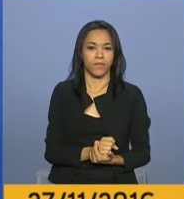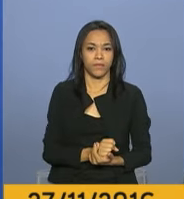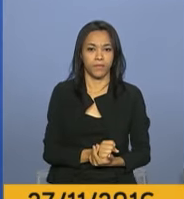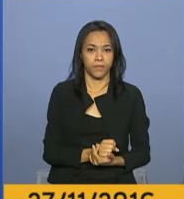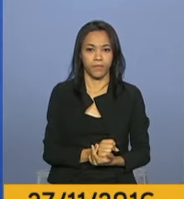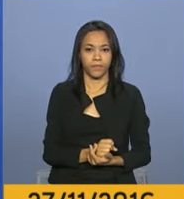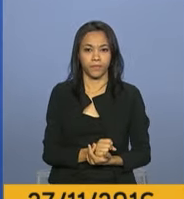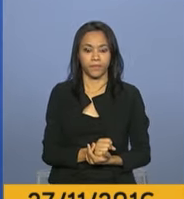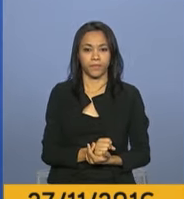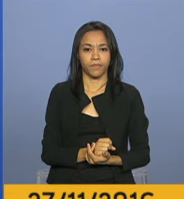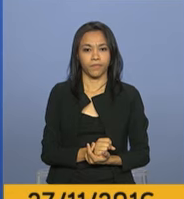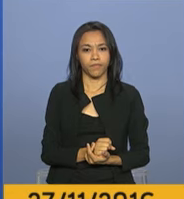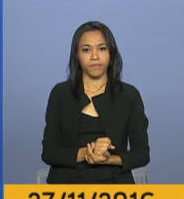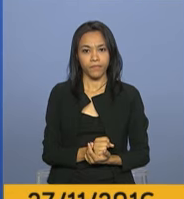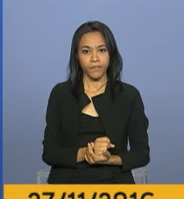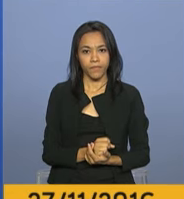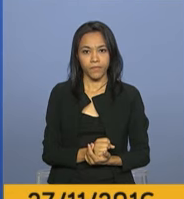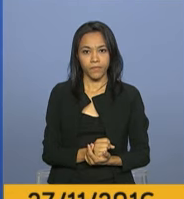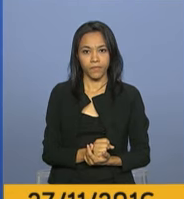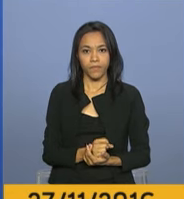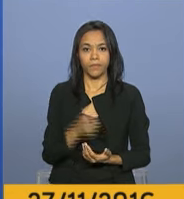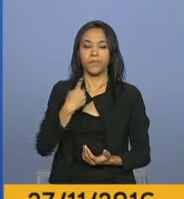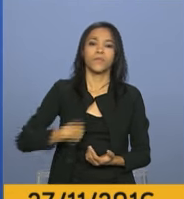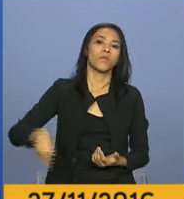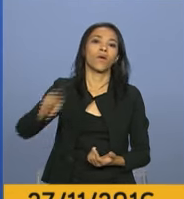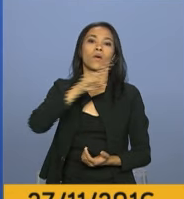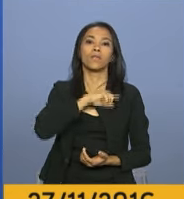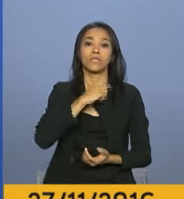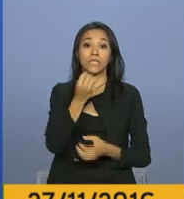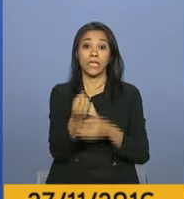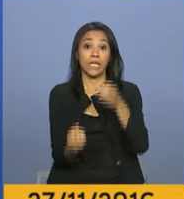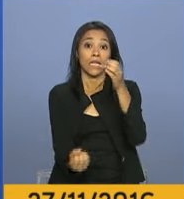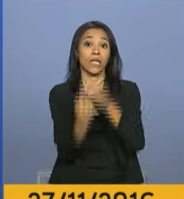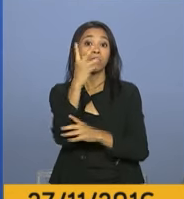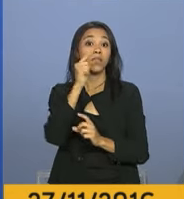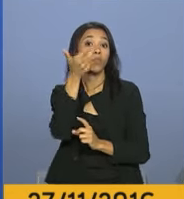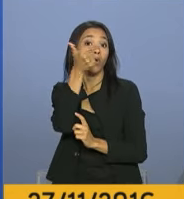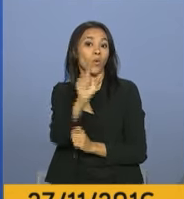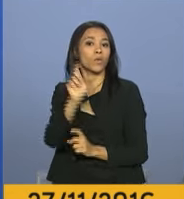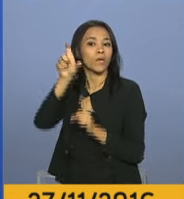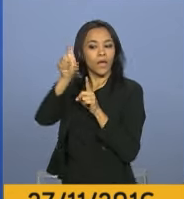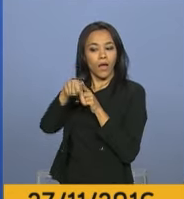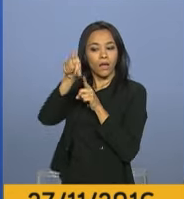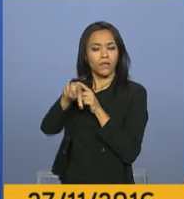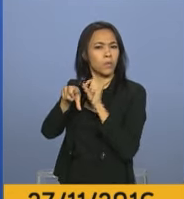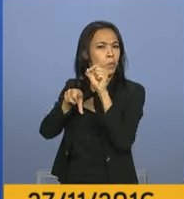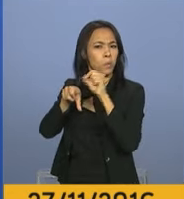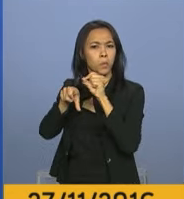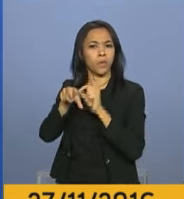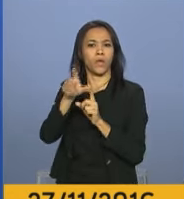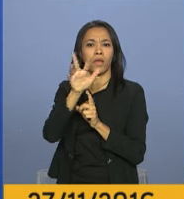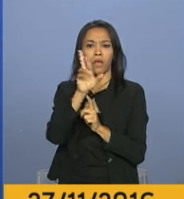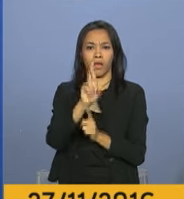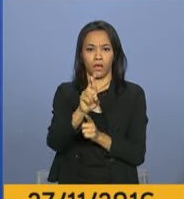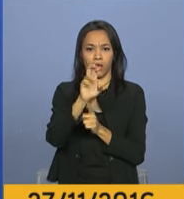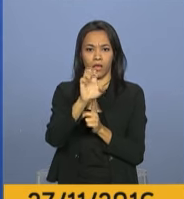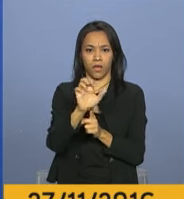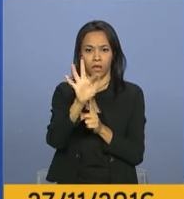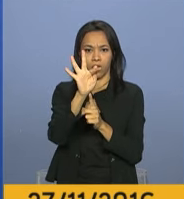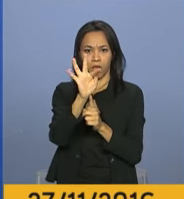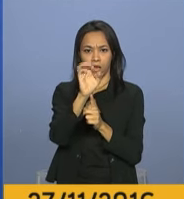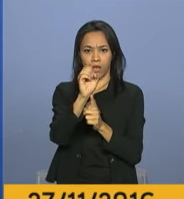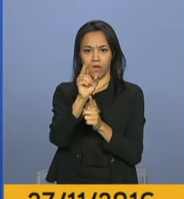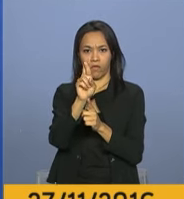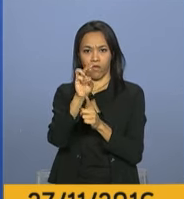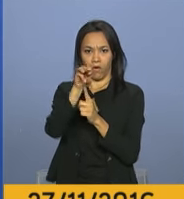também estrada, digamos assim, nós lançamos o chamado cartão reforma, que permite